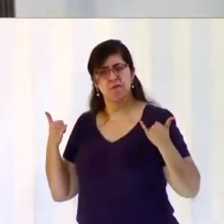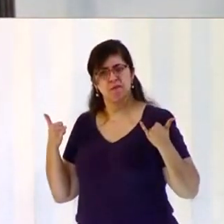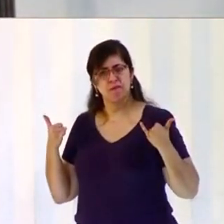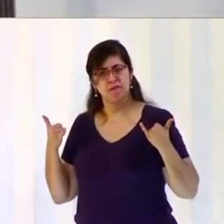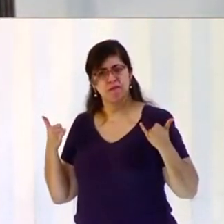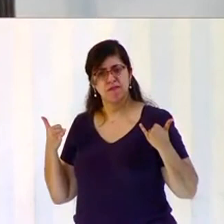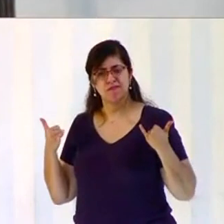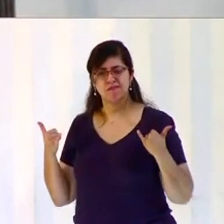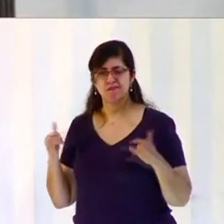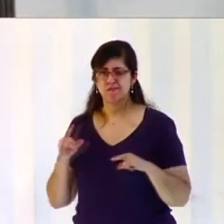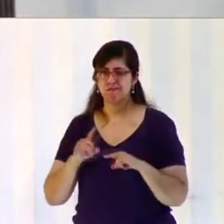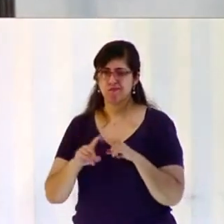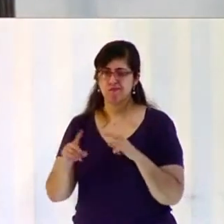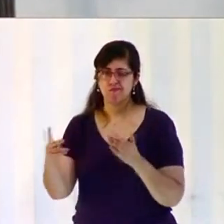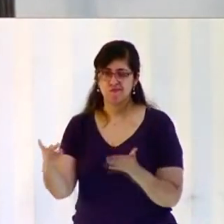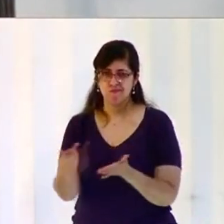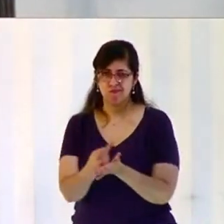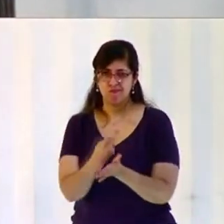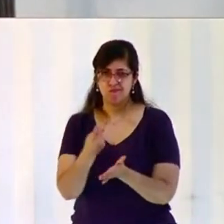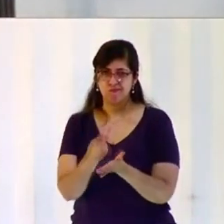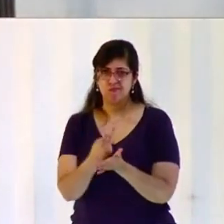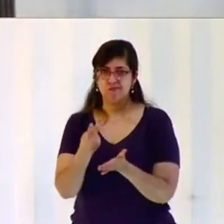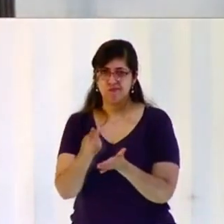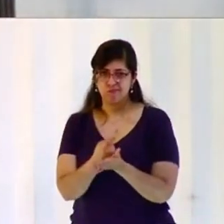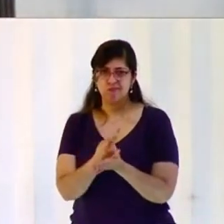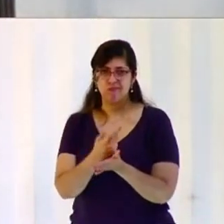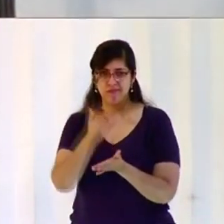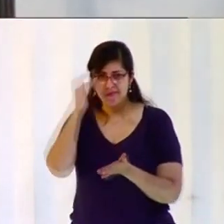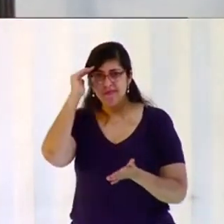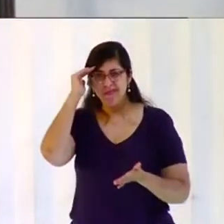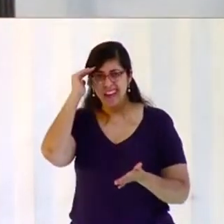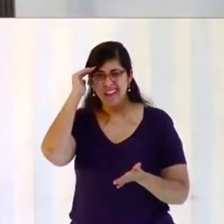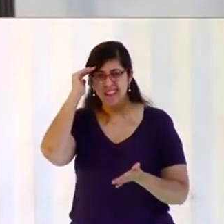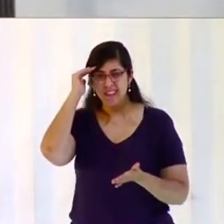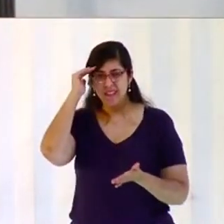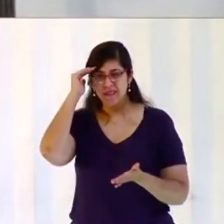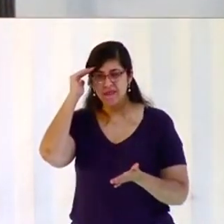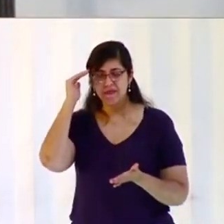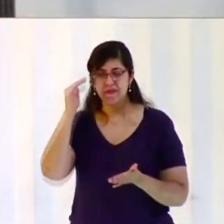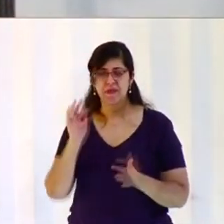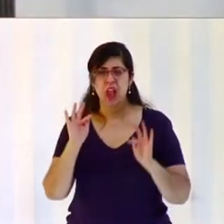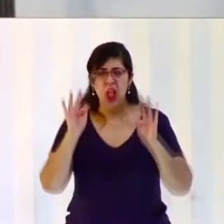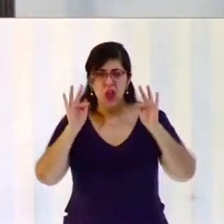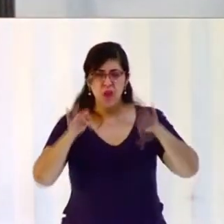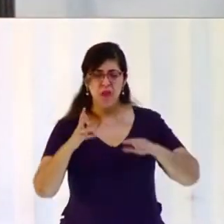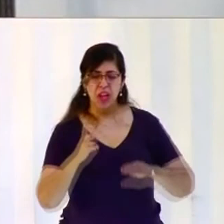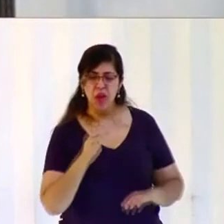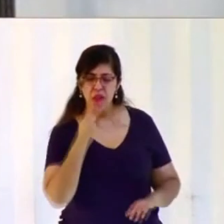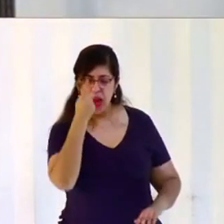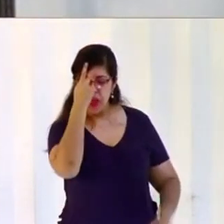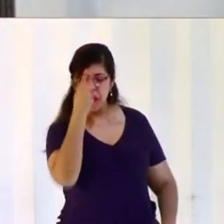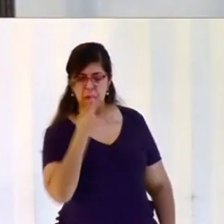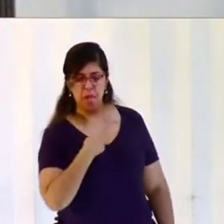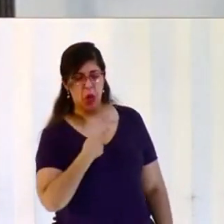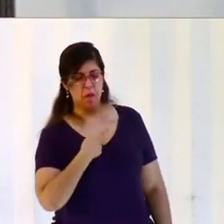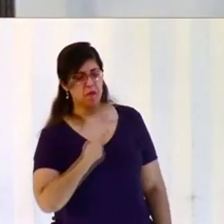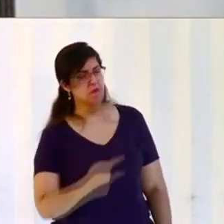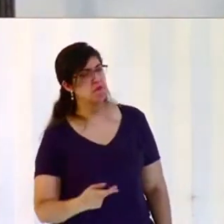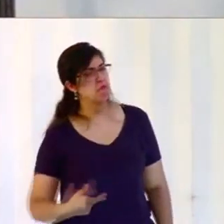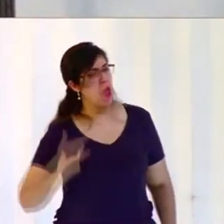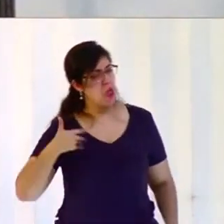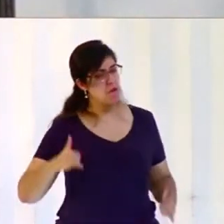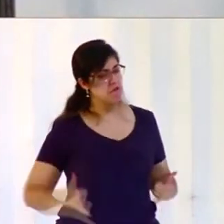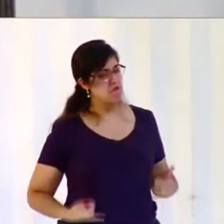defender suas ideias, vencer os debates e ao final dizer, eu sei o que faço, eu